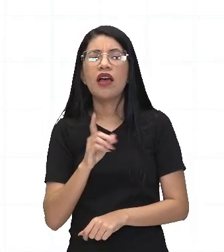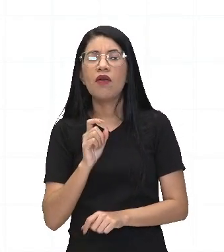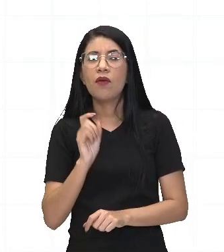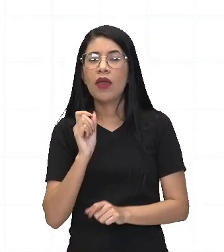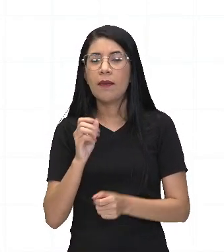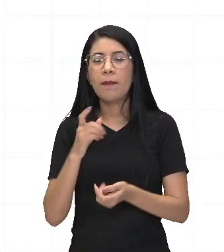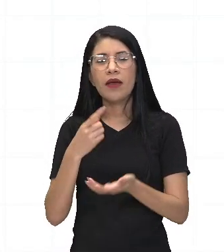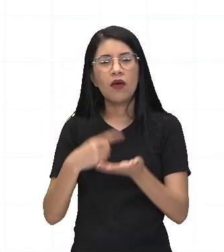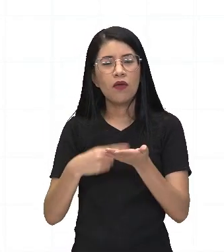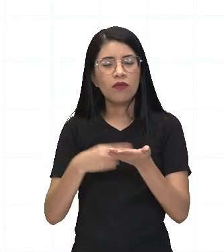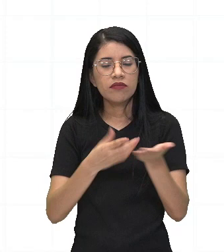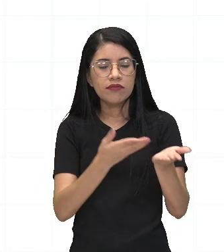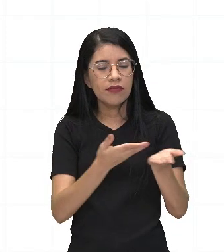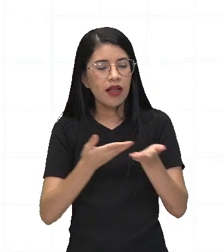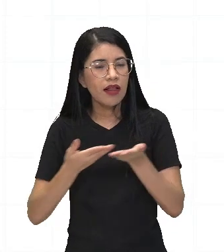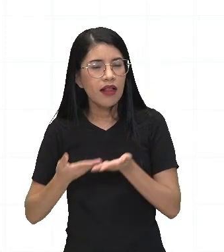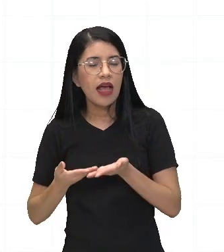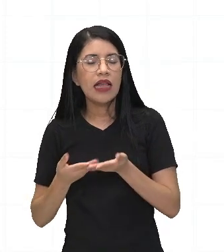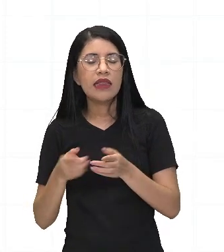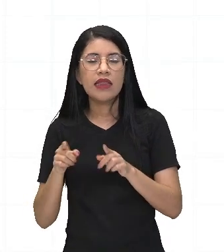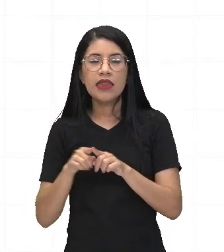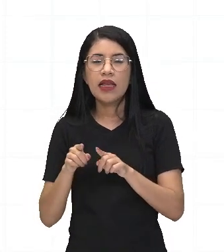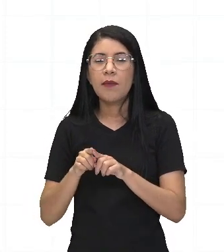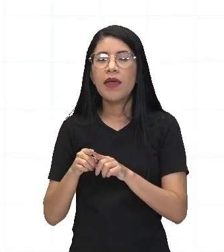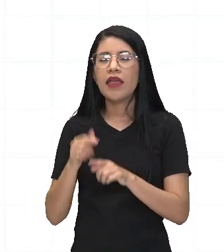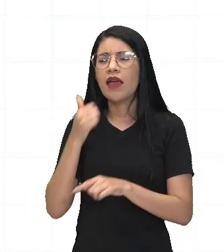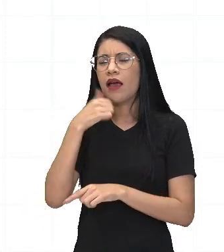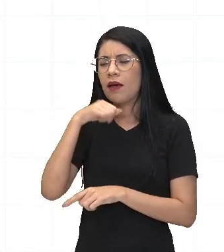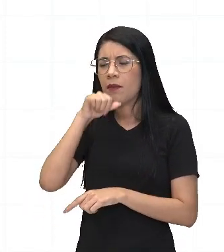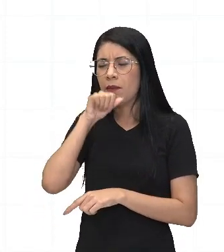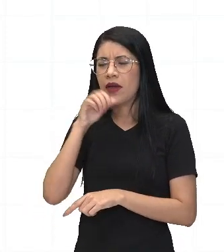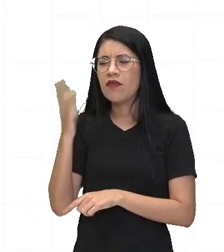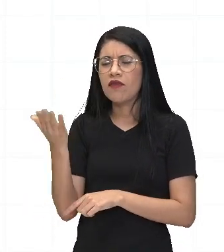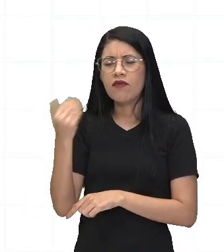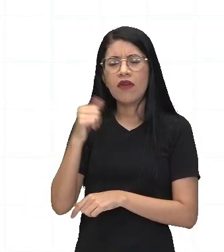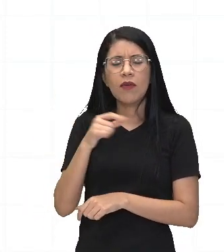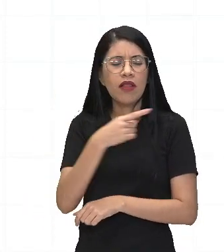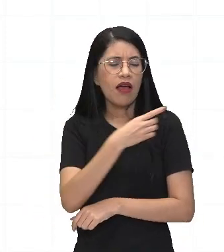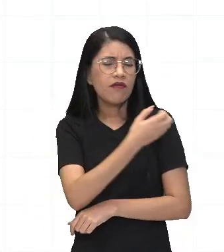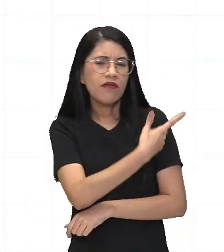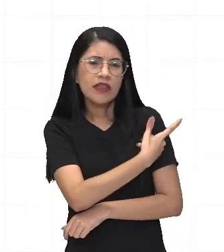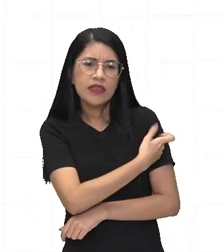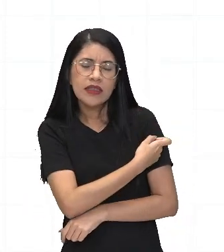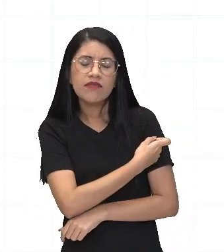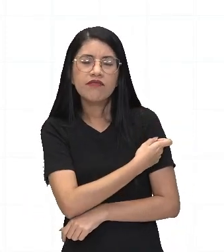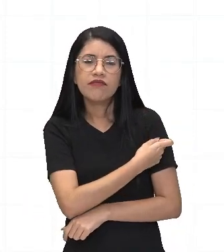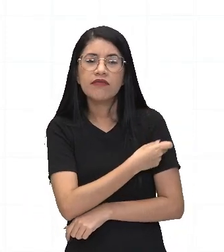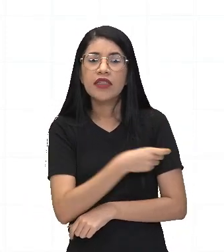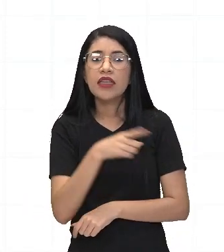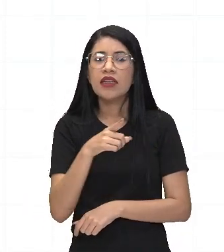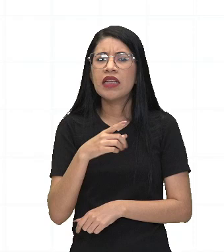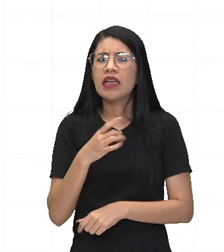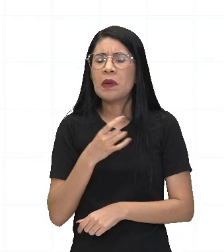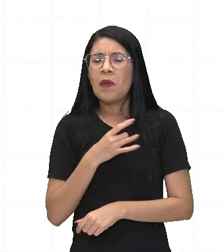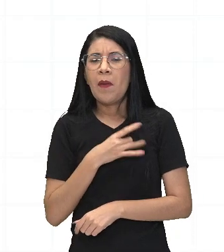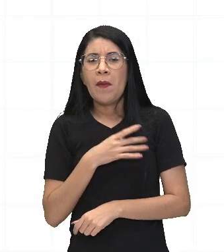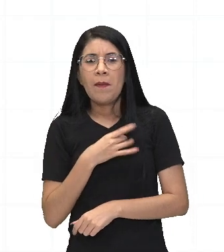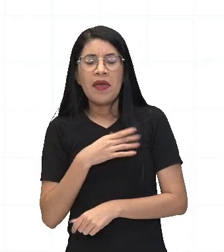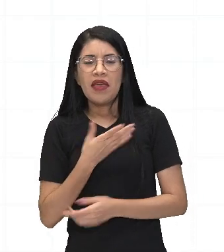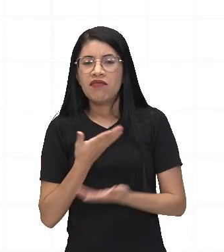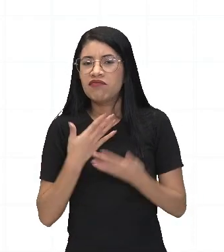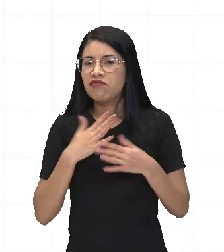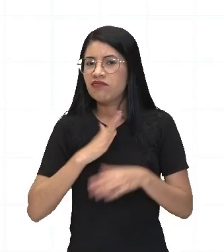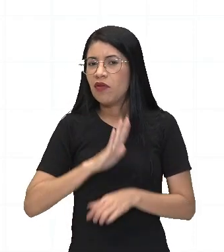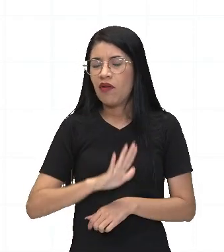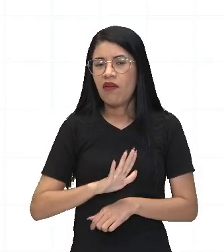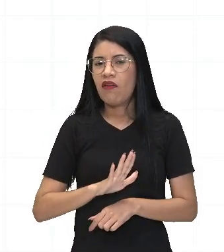convidado? A mãe já disse, vamos lá nos vacinar e você, por receio, por medo, não queria